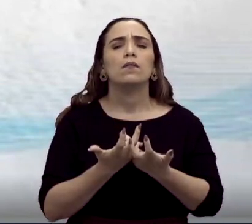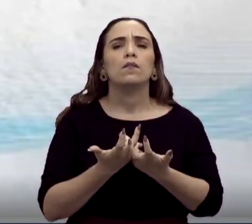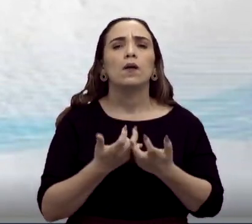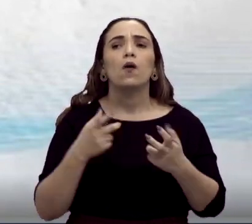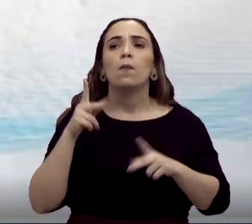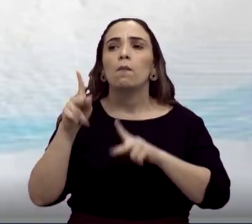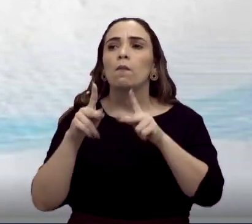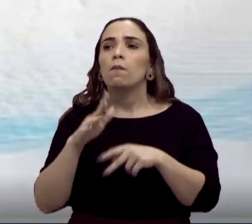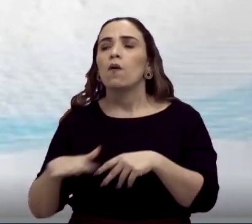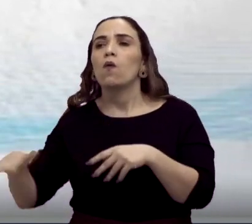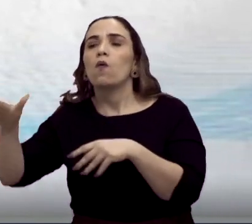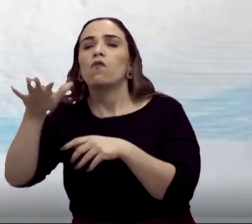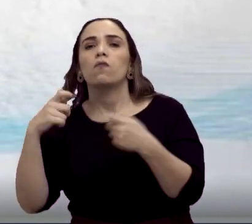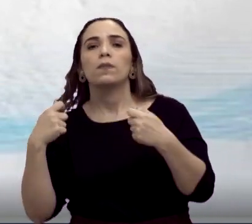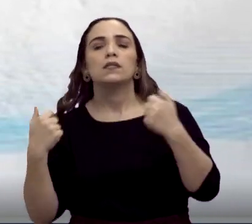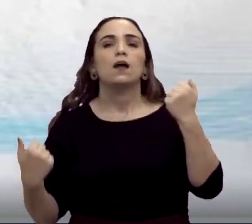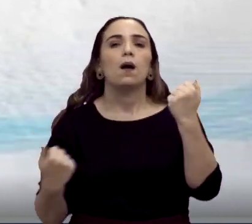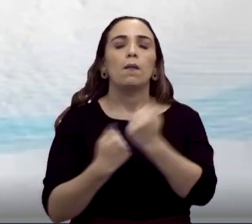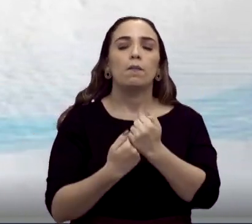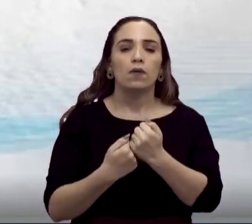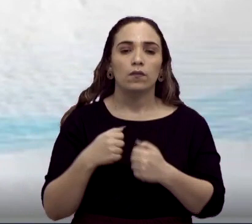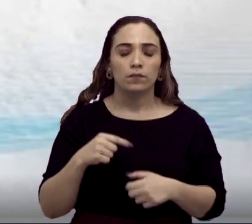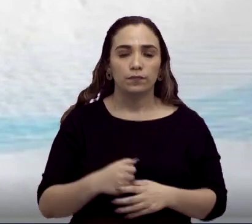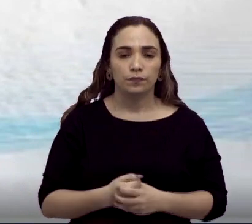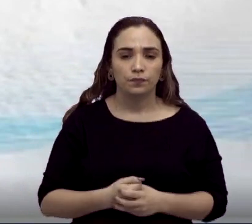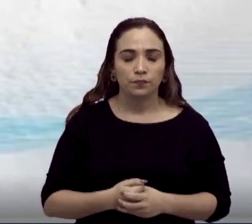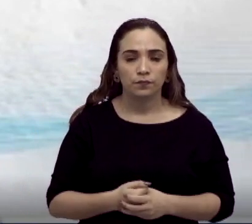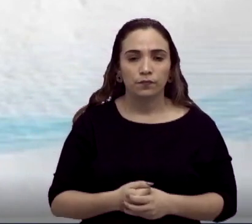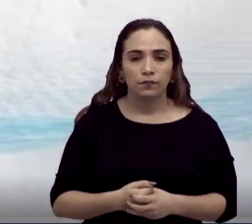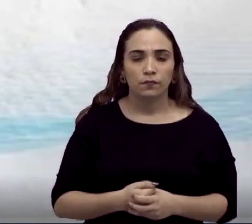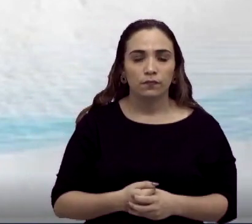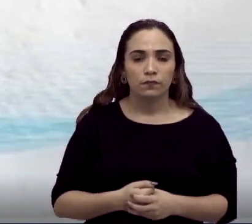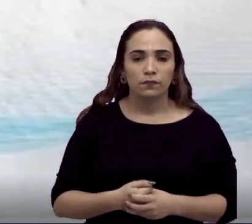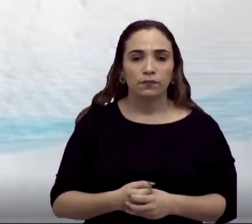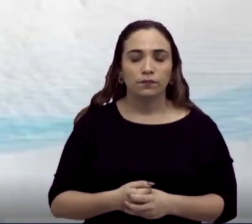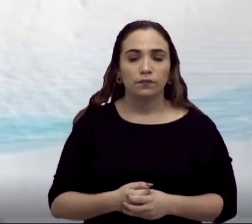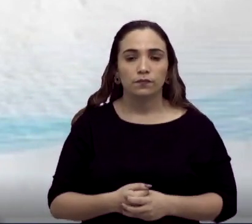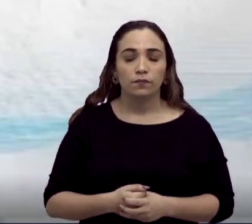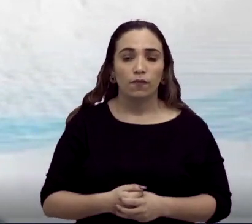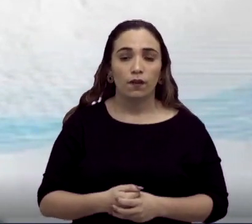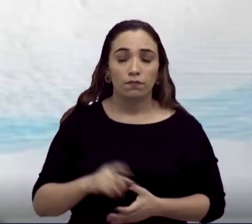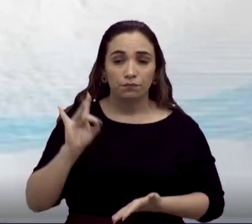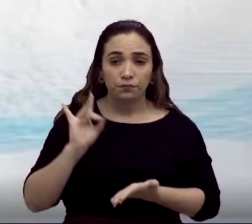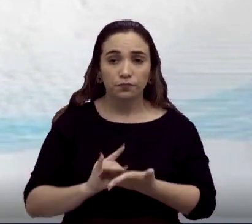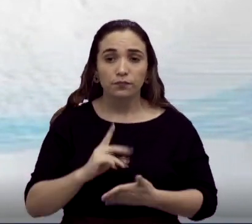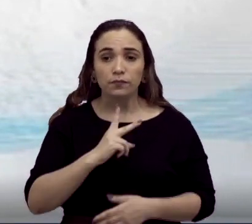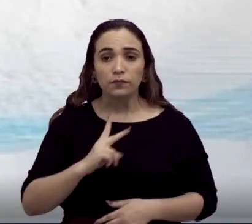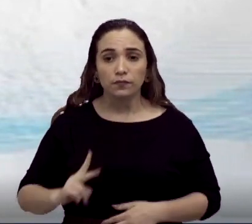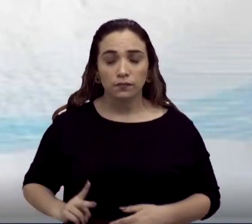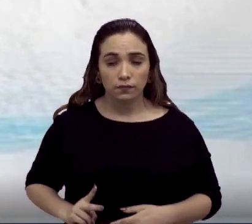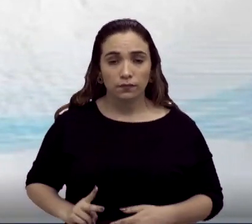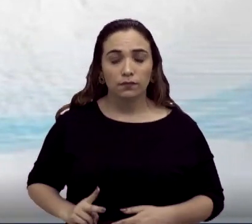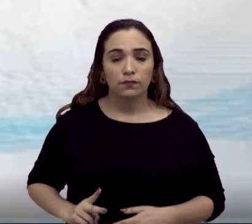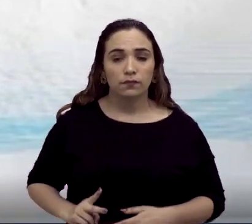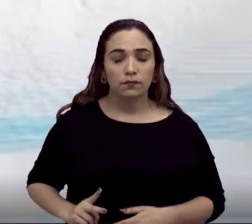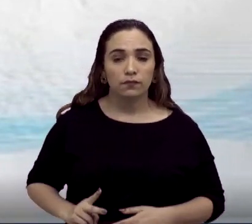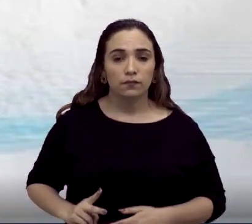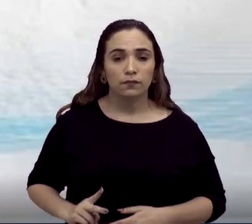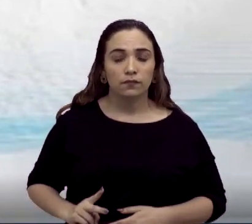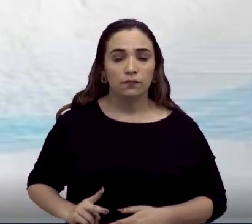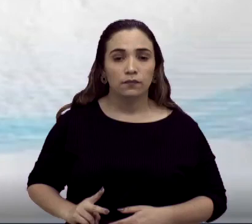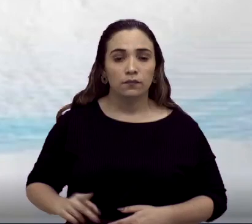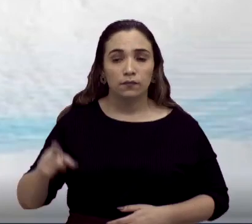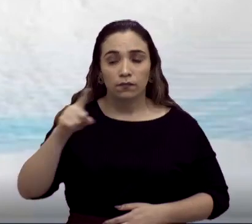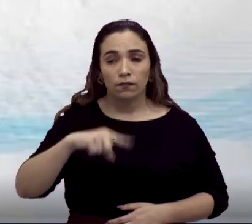pode contribuir. Porque, na verdade, os vereadores são